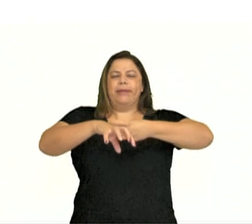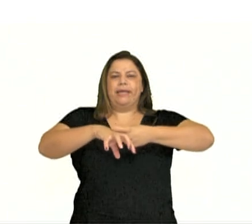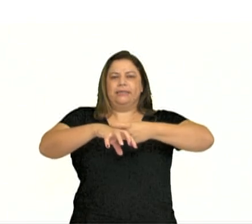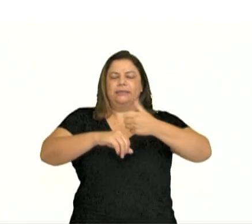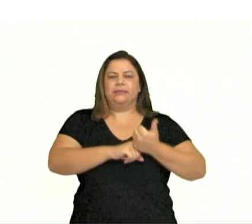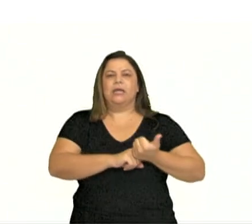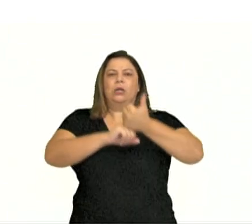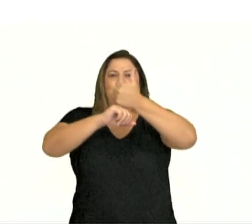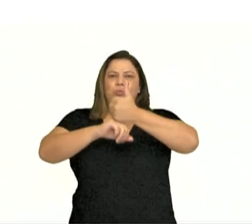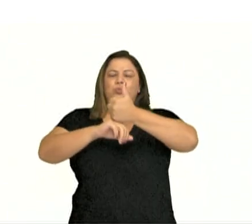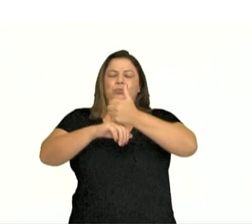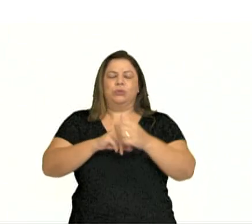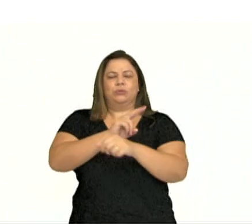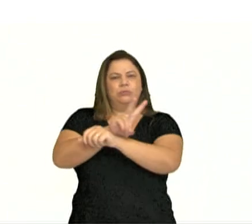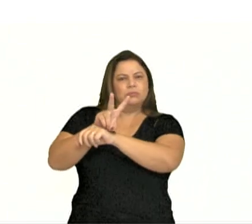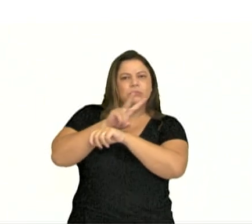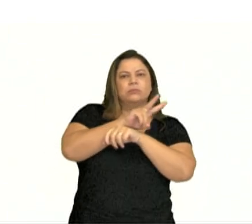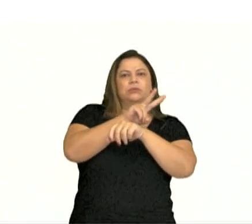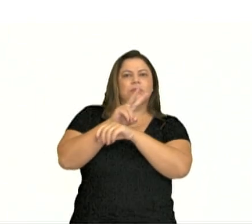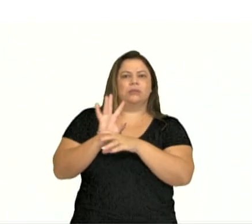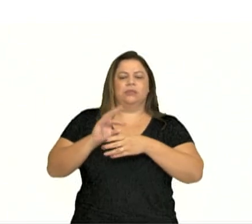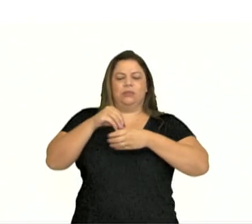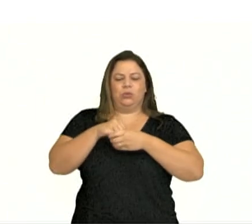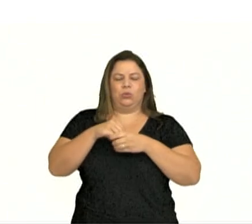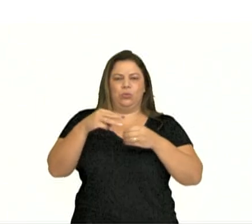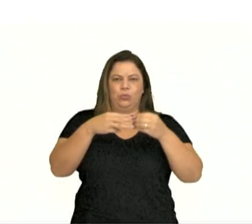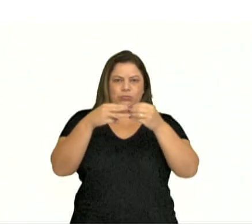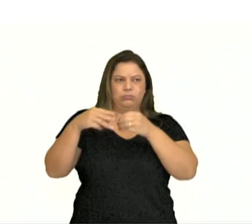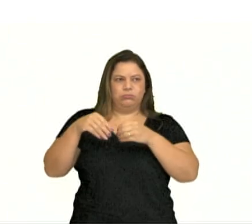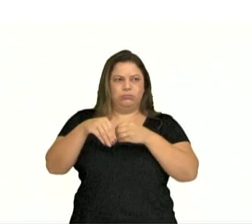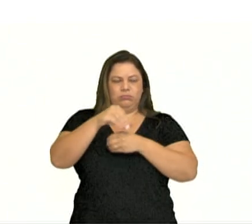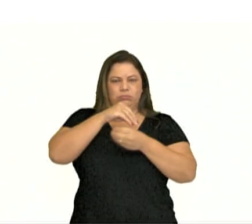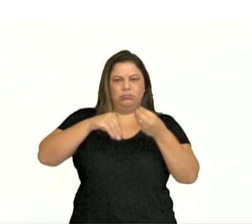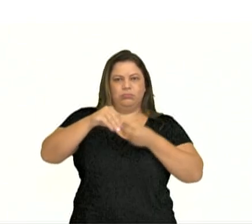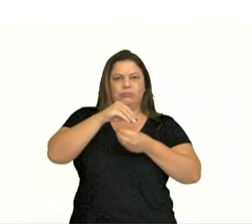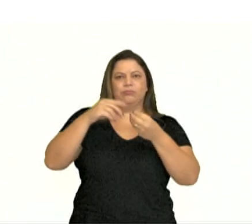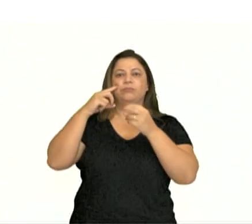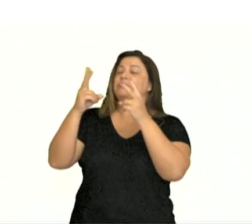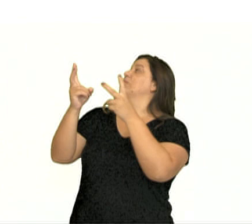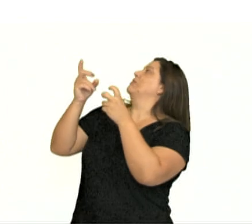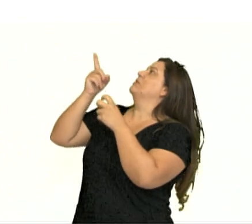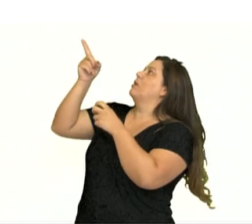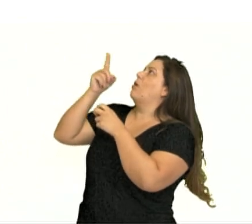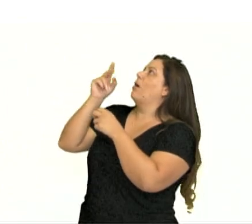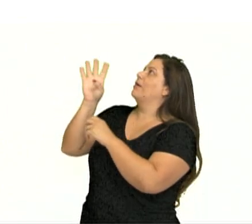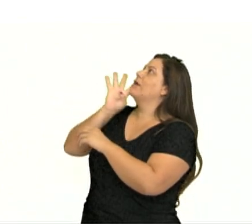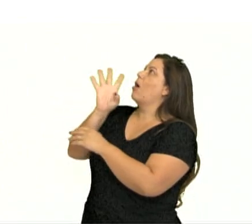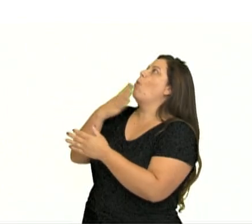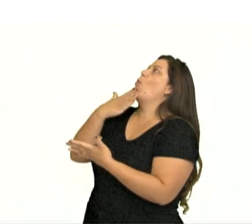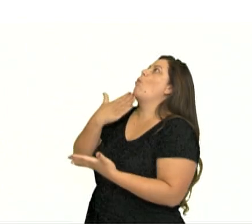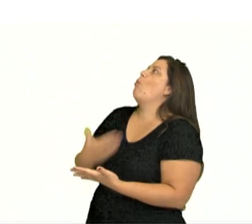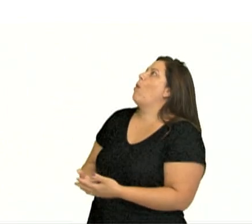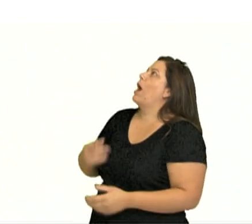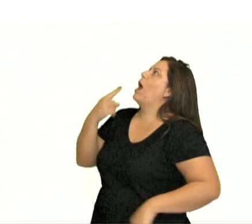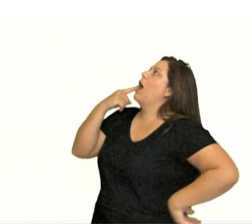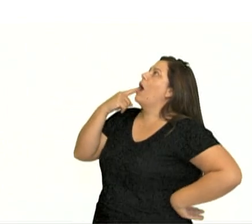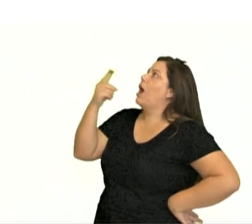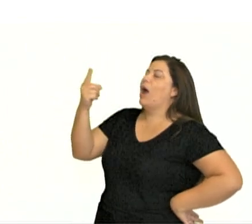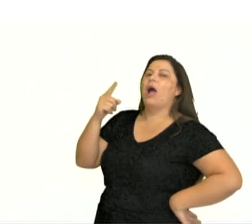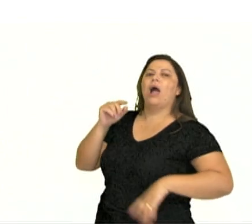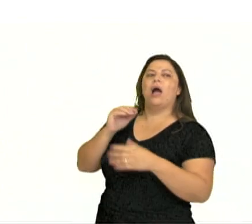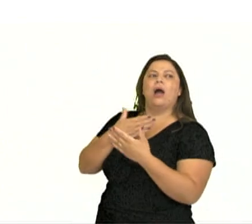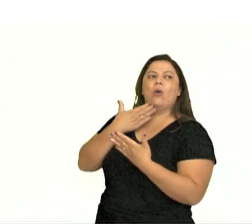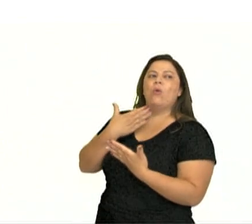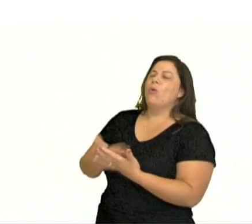e proteção aos órgãos da planta. Olhem essa nova animação aqui. Uau, tá escrito!